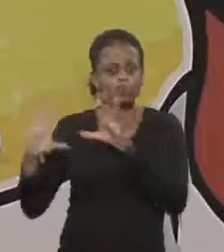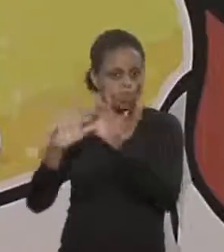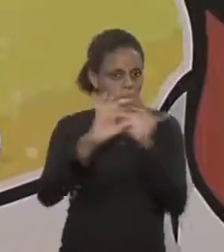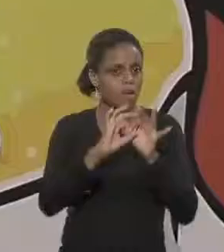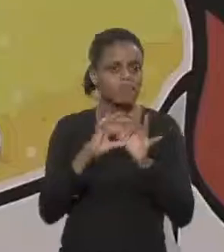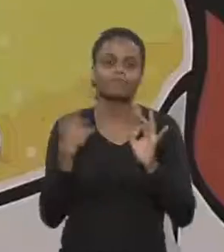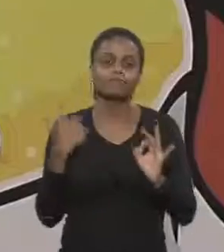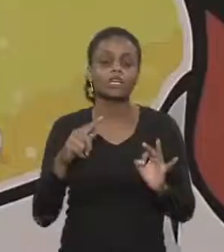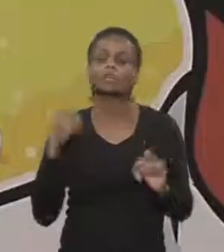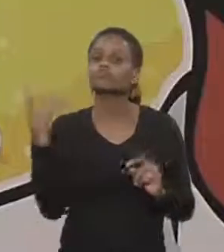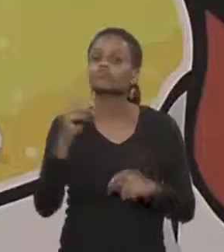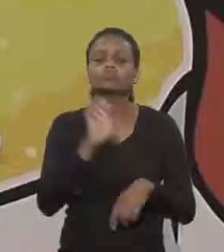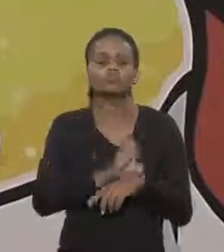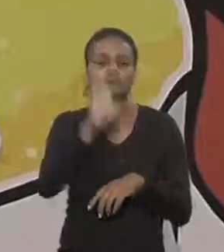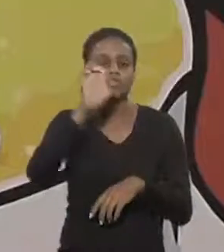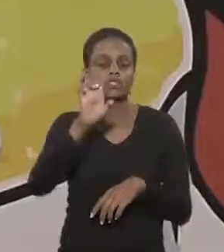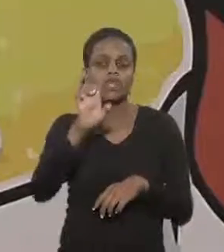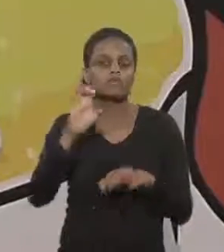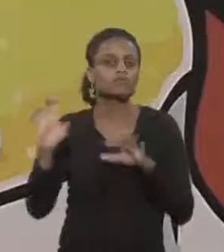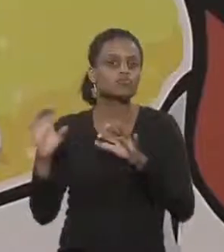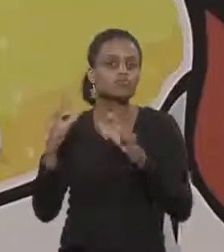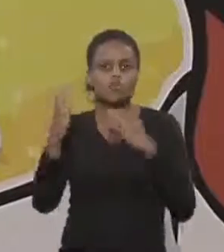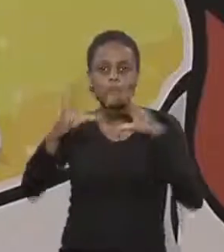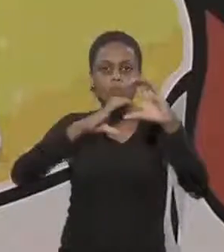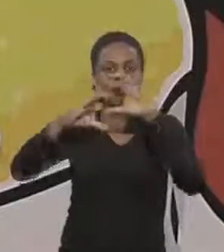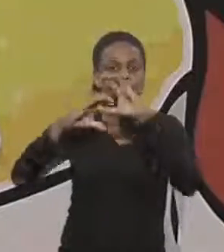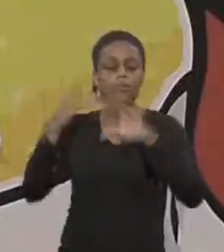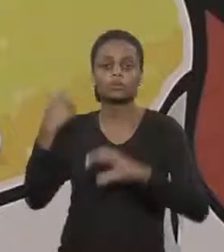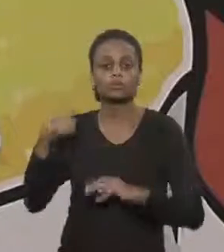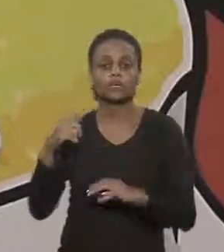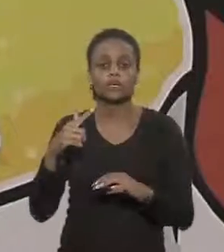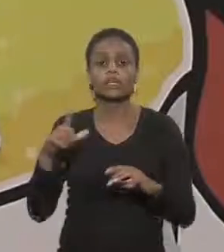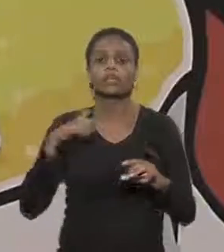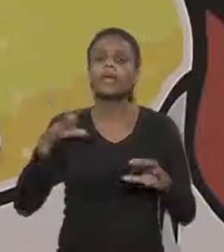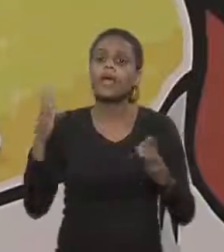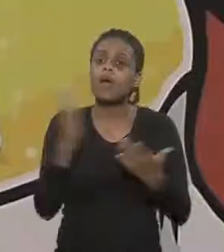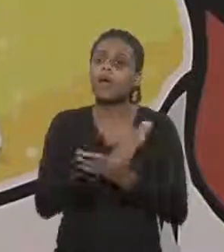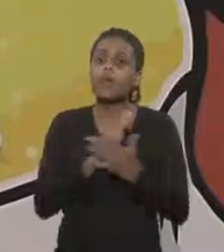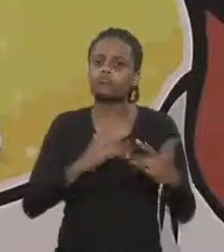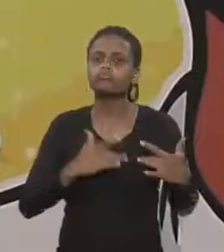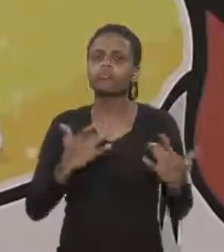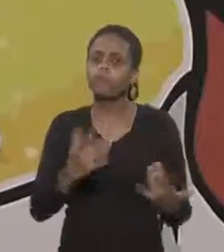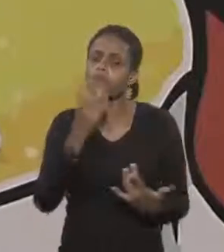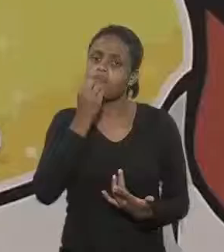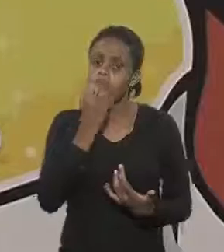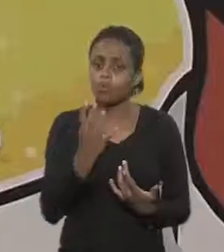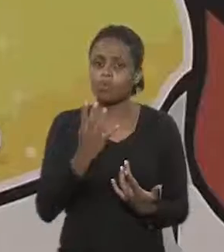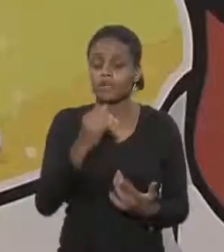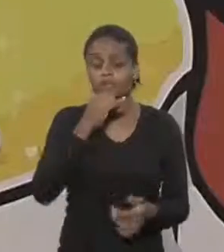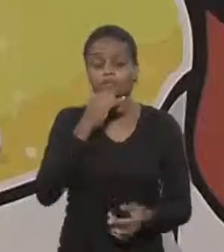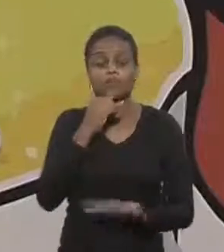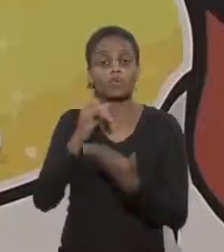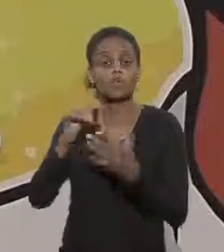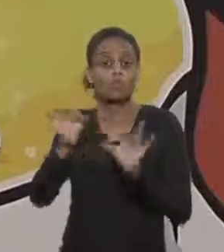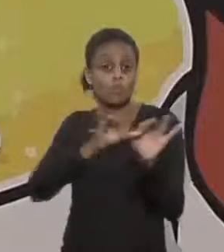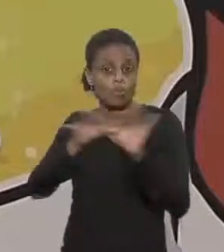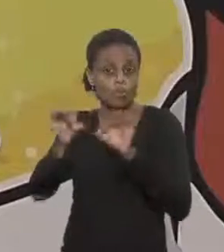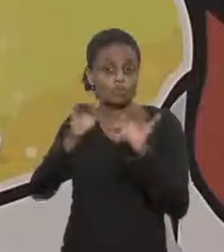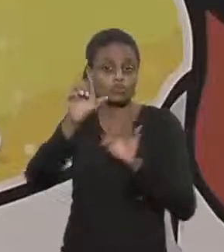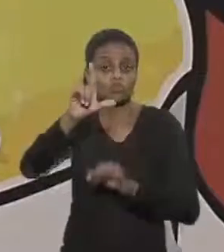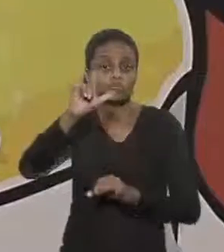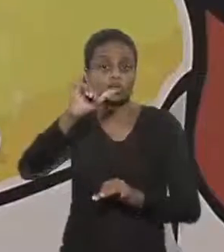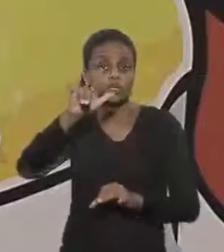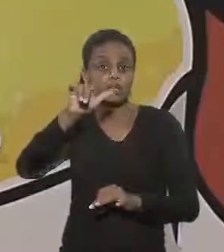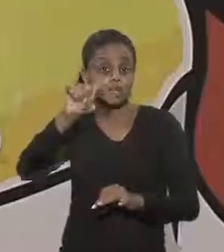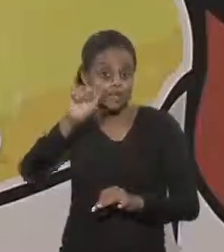se falam por inteiro. Em todo o Estado, as instituições não se falam. Tem algumas iniciativas muito boas, como